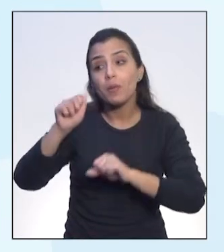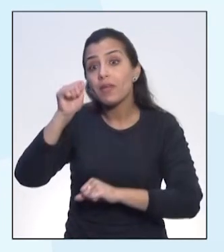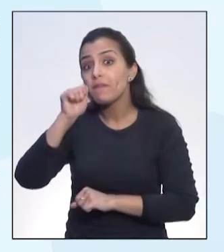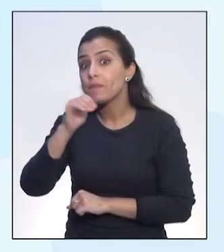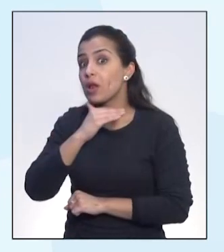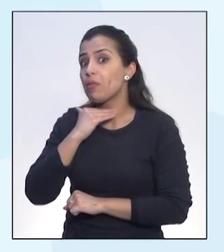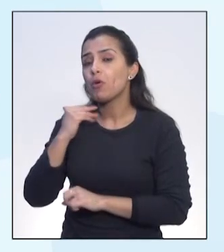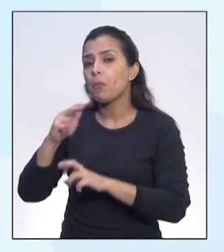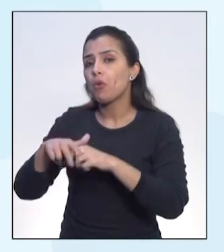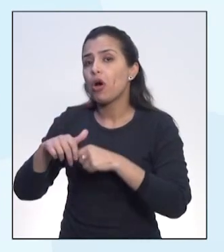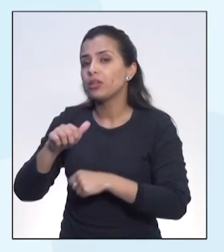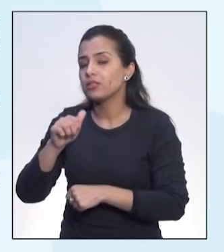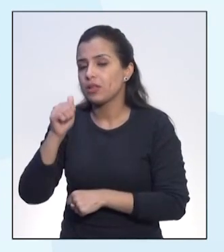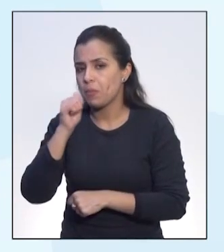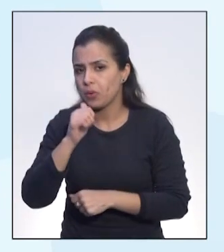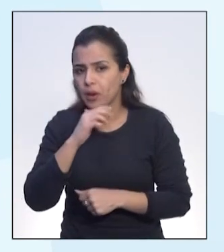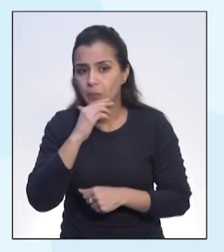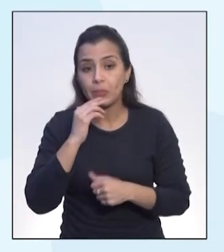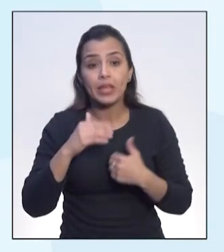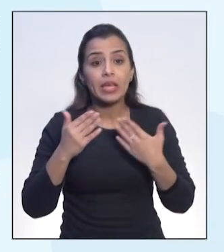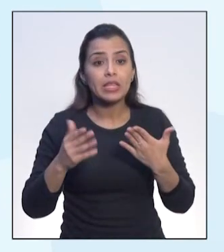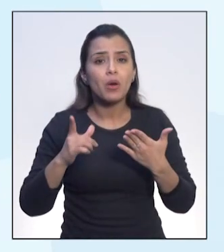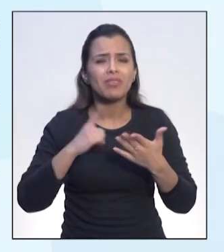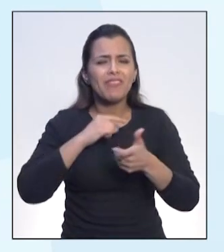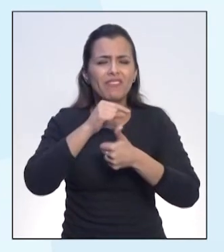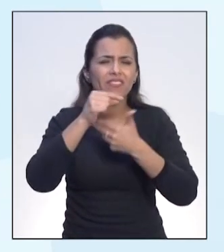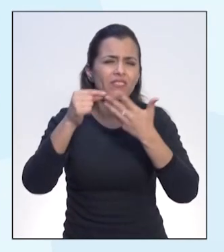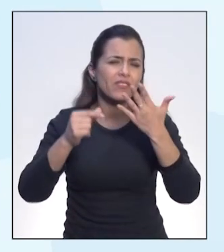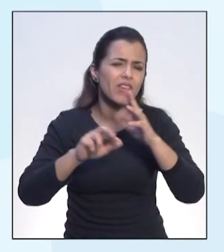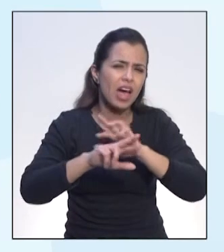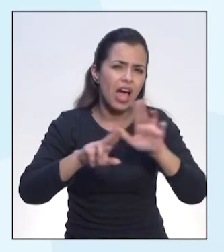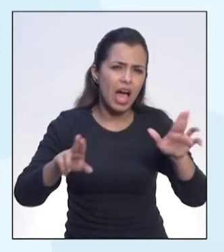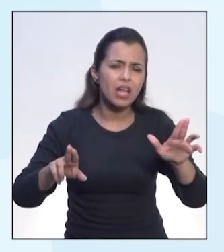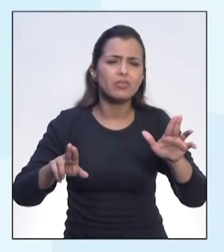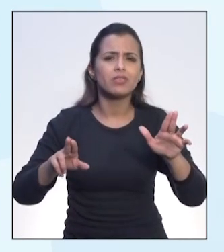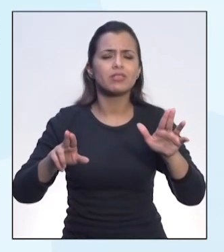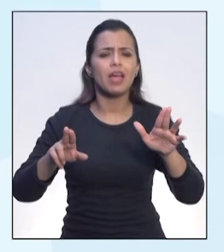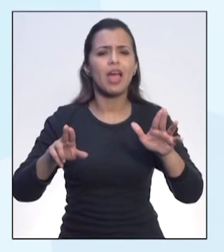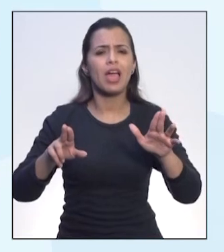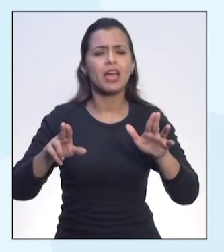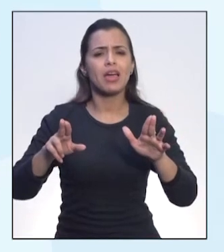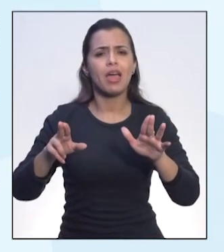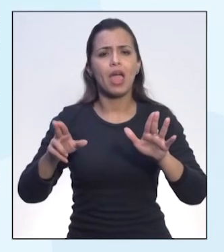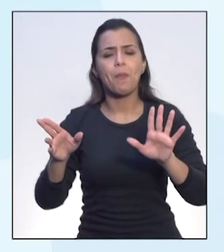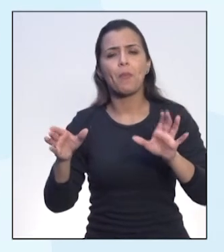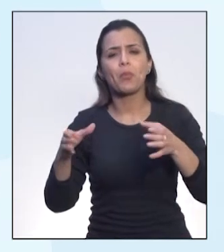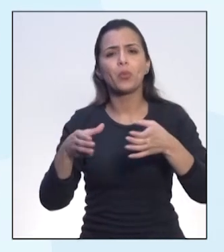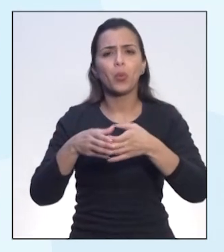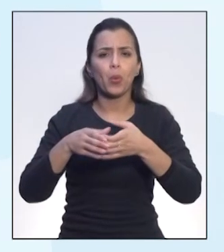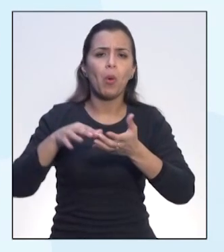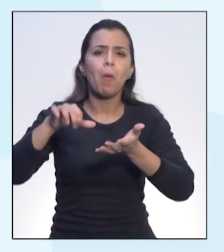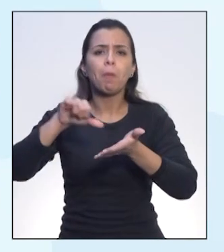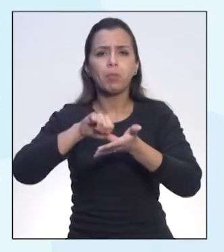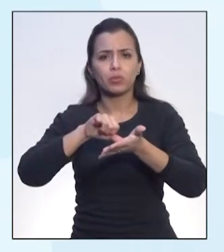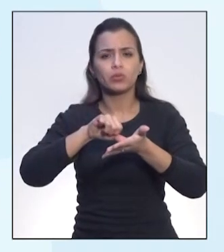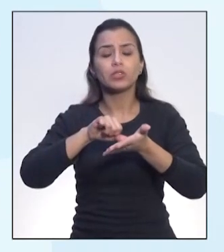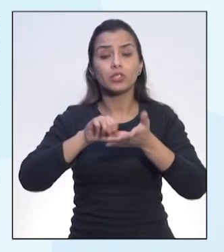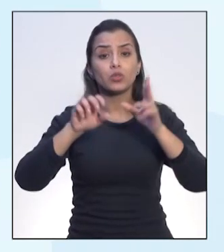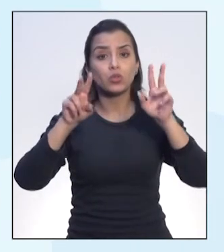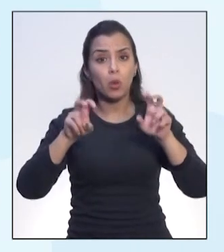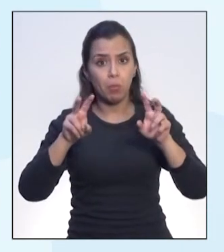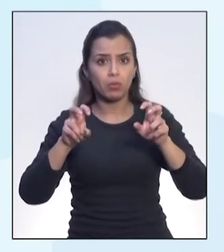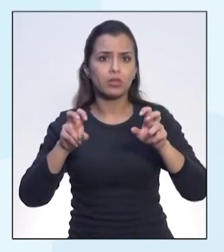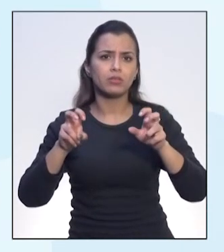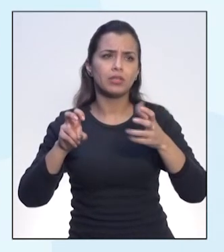e acordos, convenções interamericanas sobre os direitos das mulheres, e nós